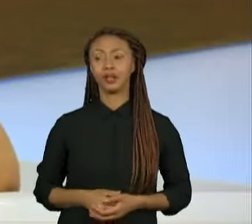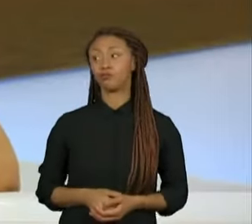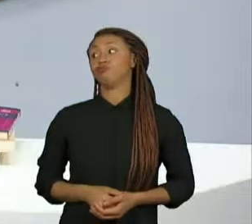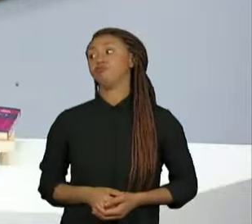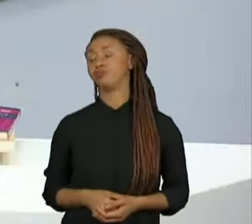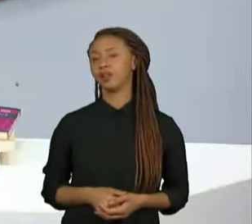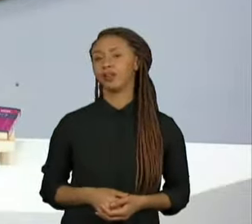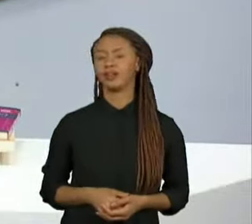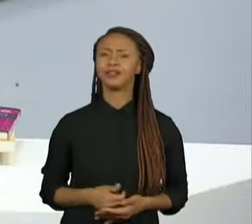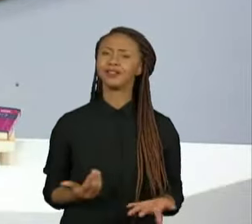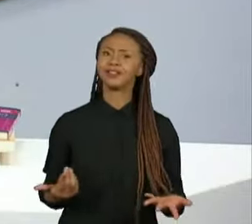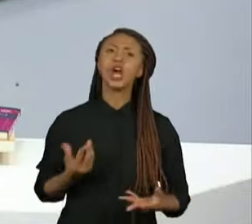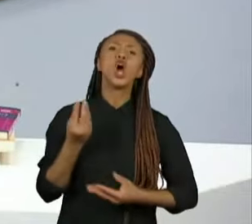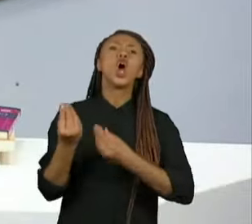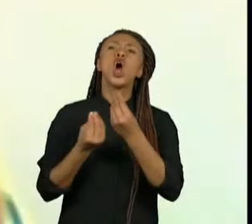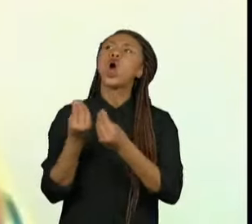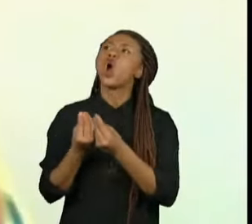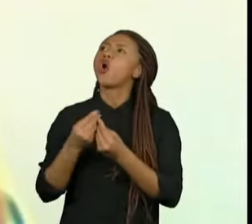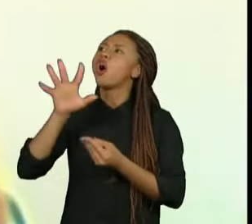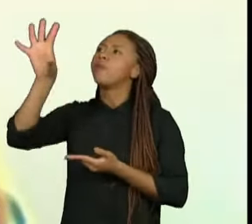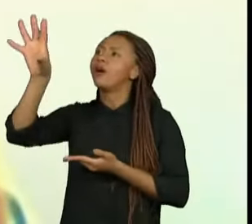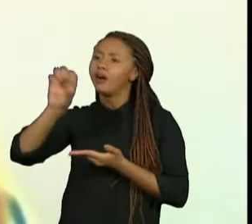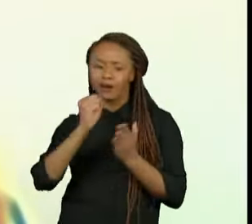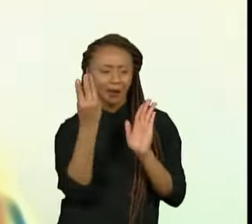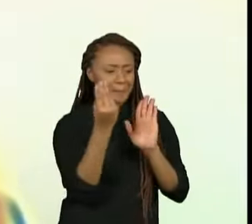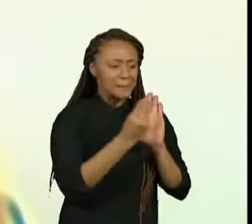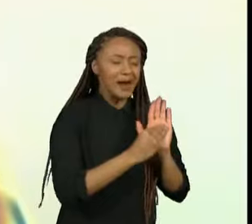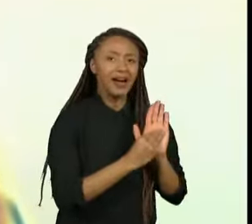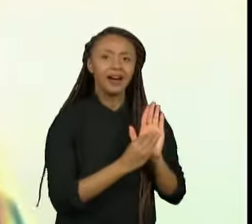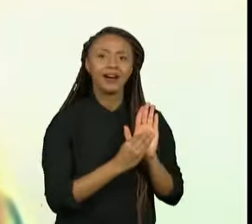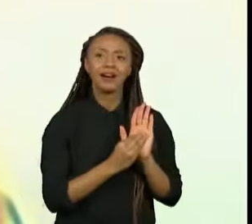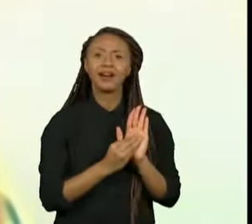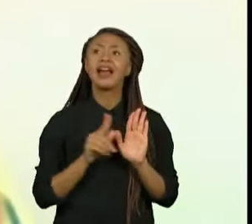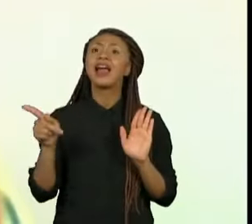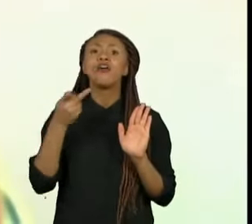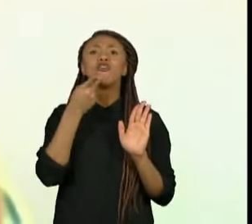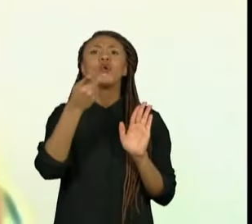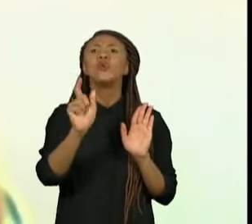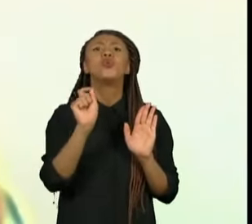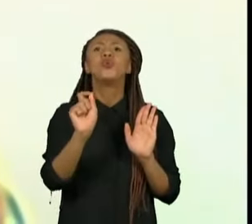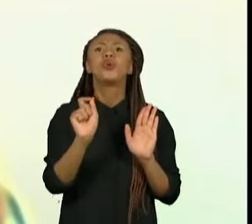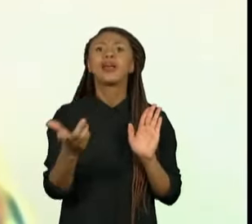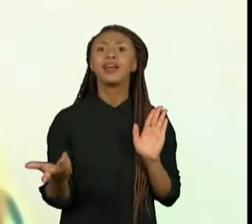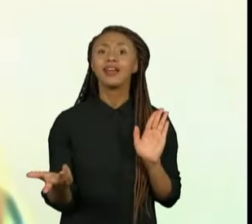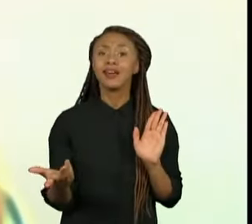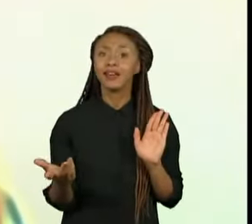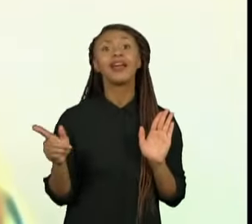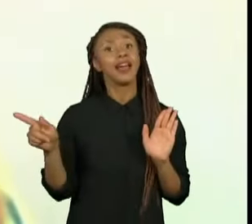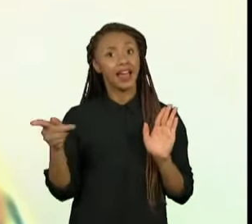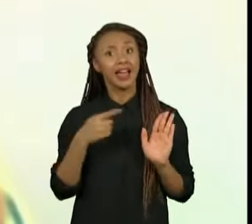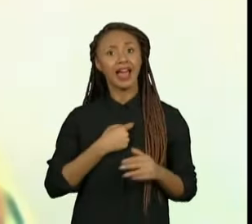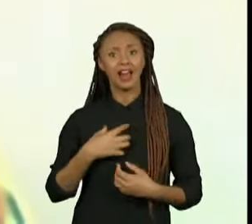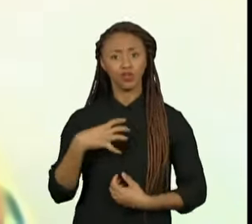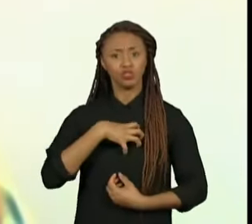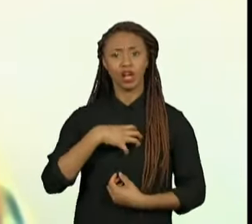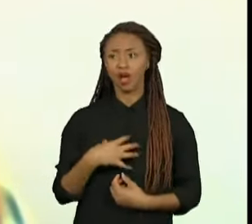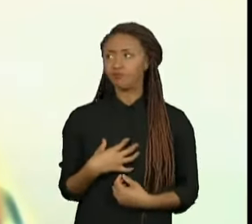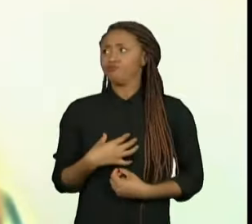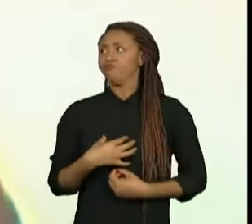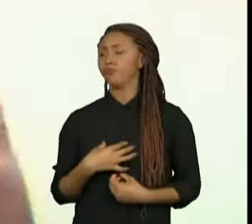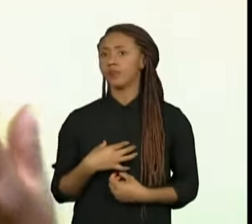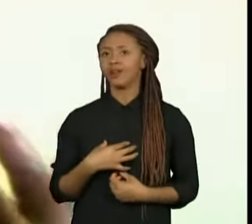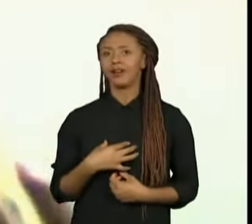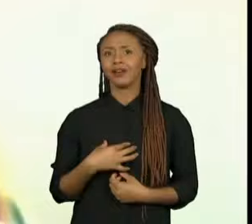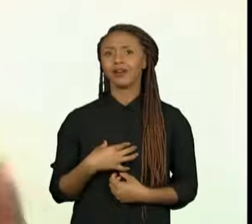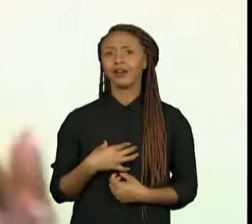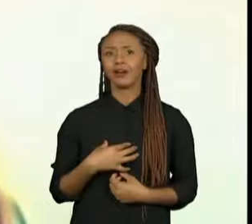Olha, como traduzir isso para a escrita? E o que, que ela disse aí? Ela disse nesse rum coisa que